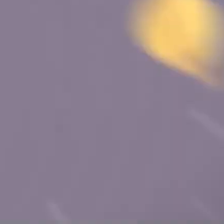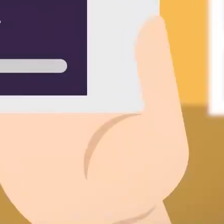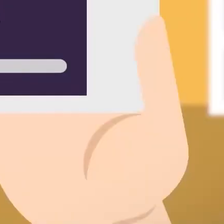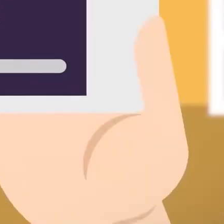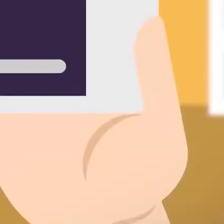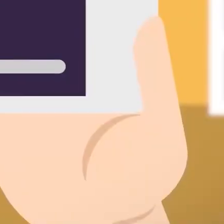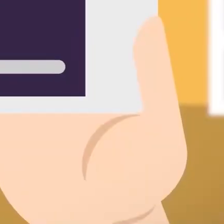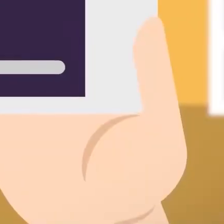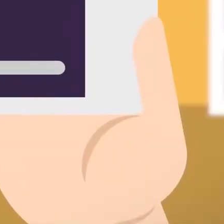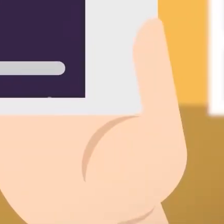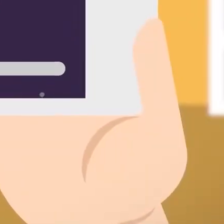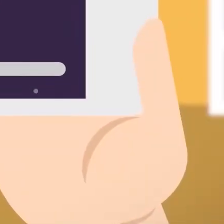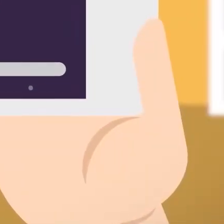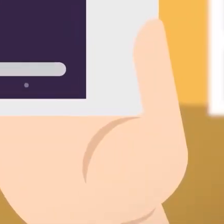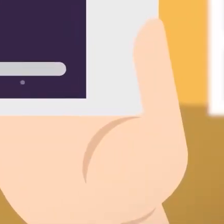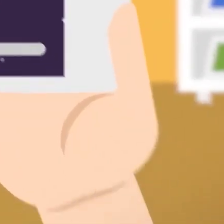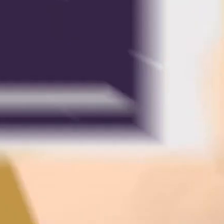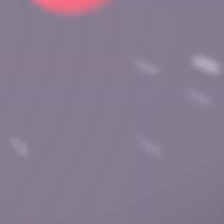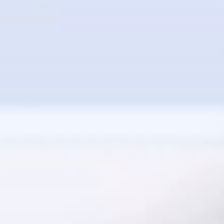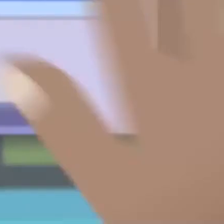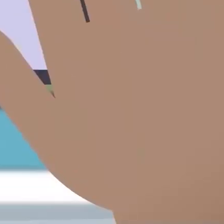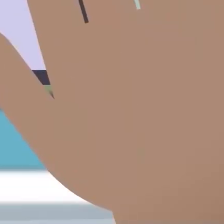E aí